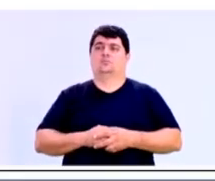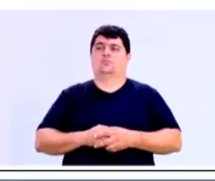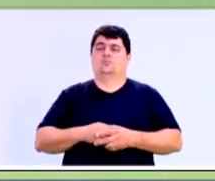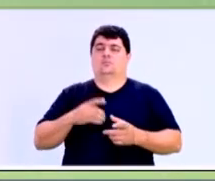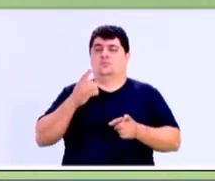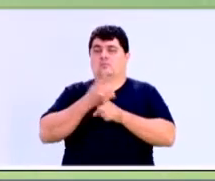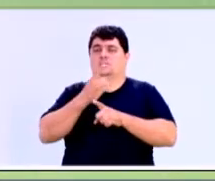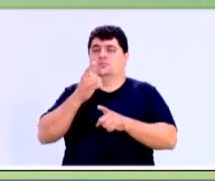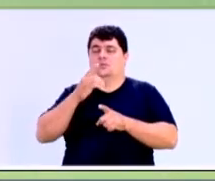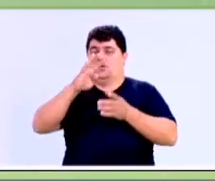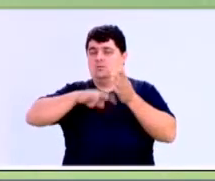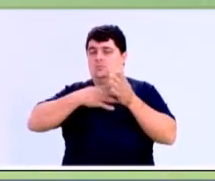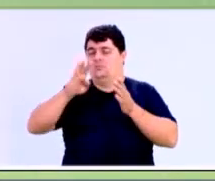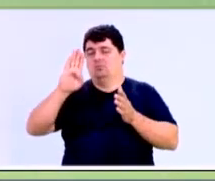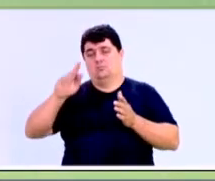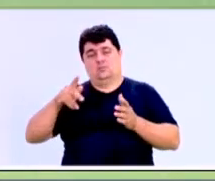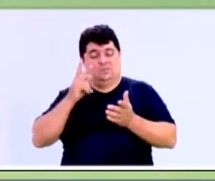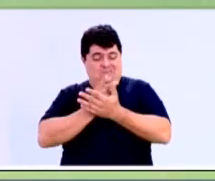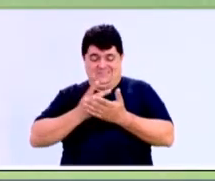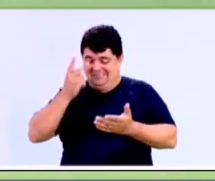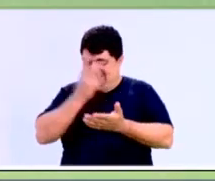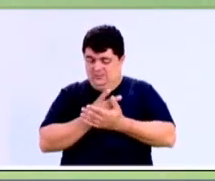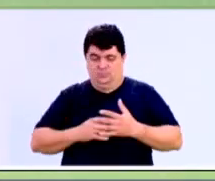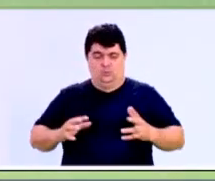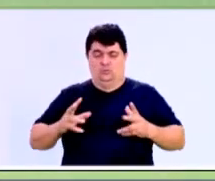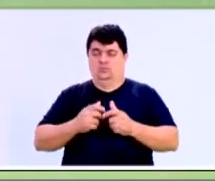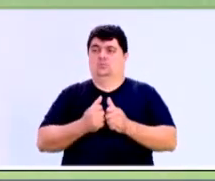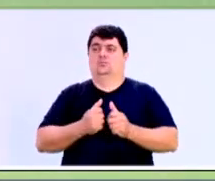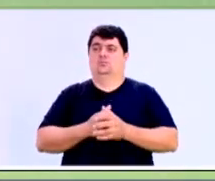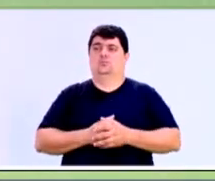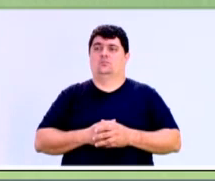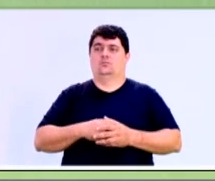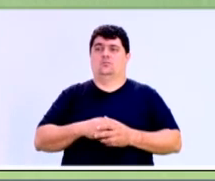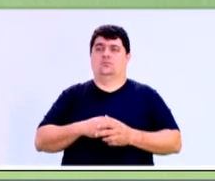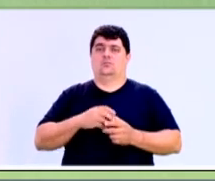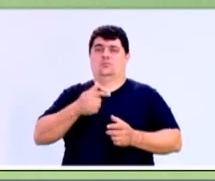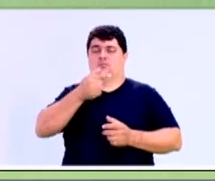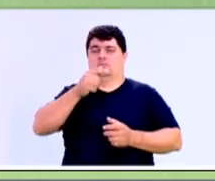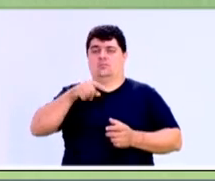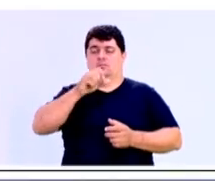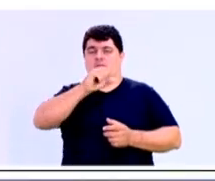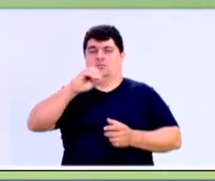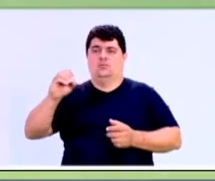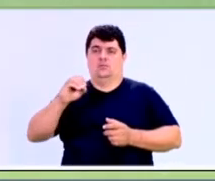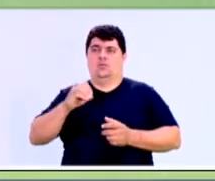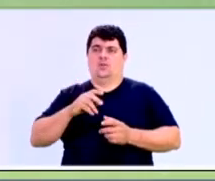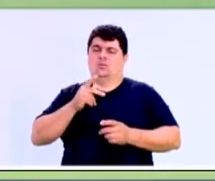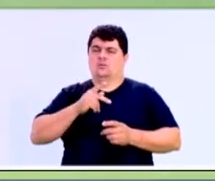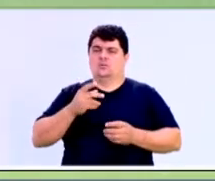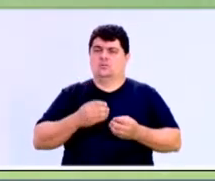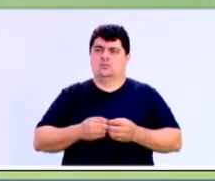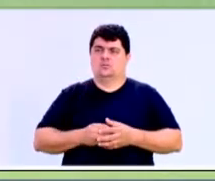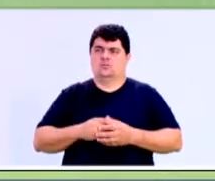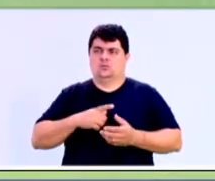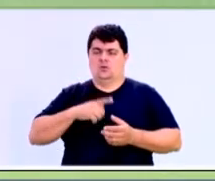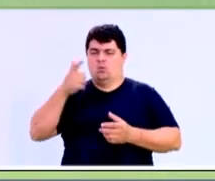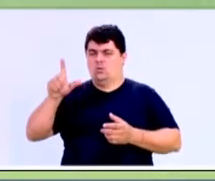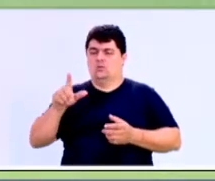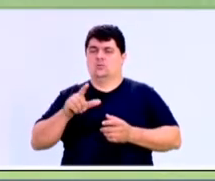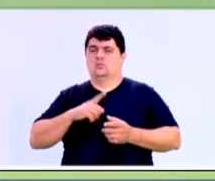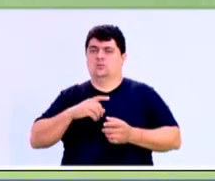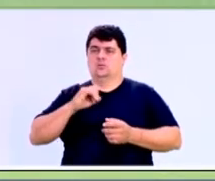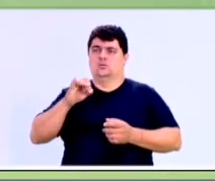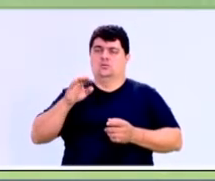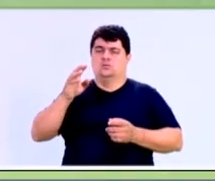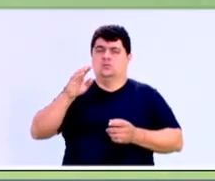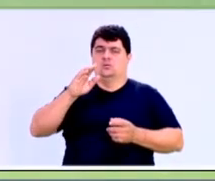no balanço patrimonial já. Saldo de tesouraria meu era 7.900. Ah, professor, você falou que tem outro cálculo. Sim, se eu pegar